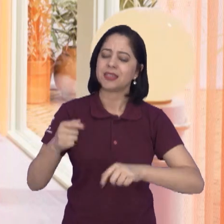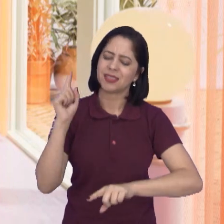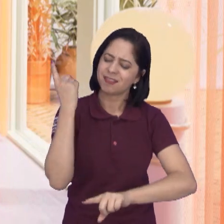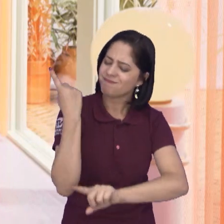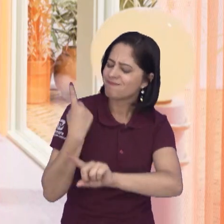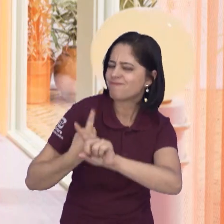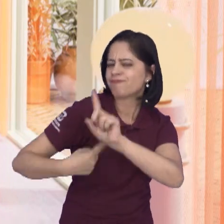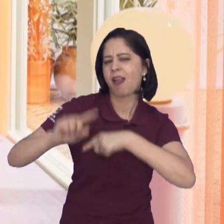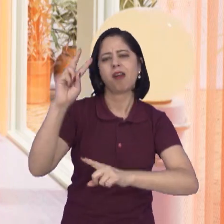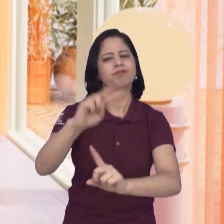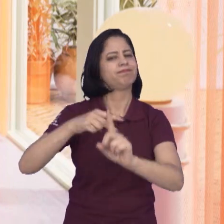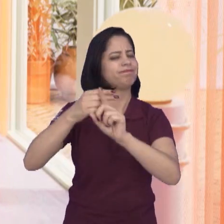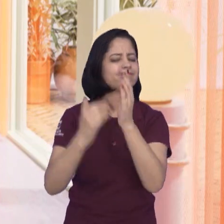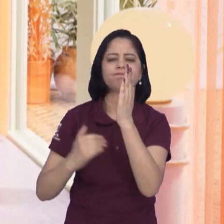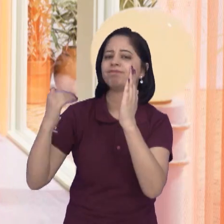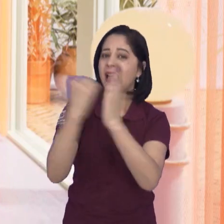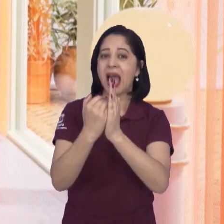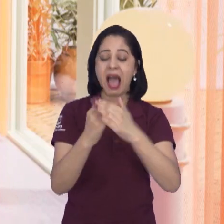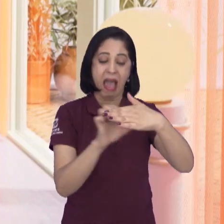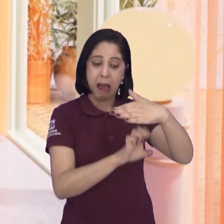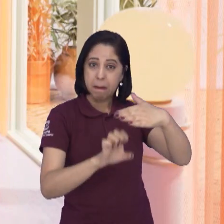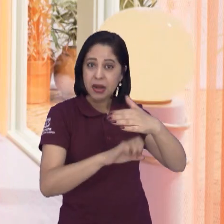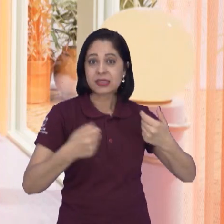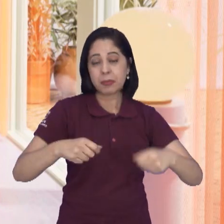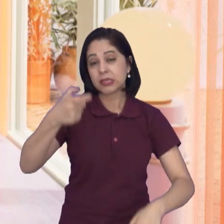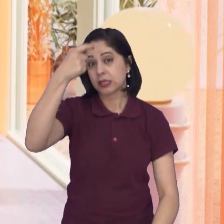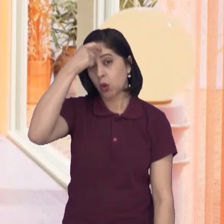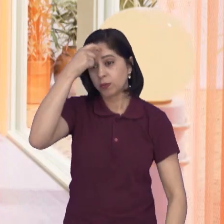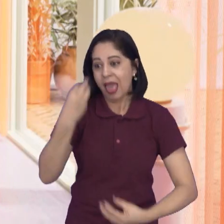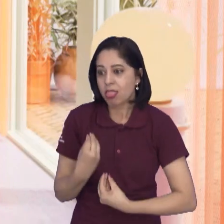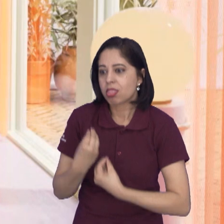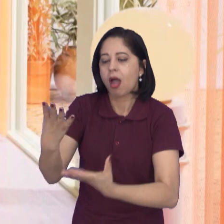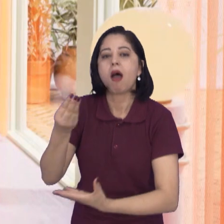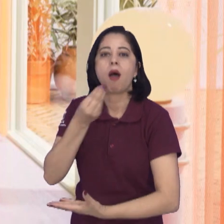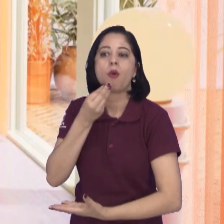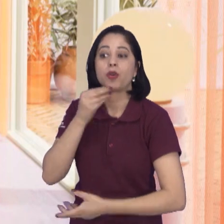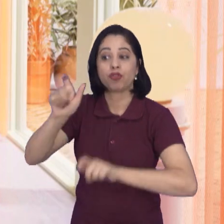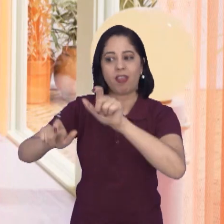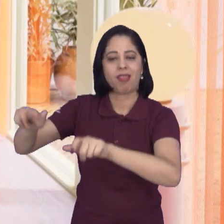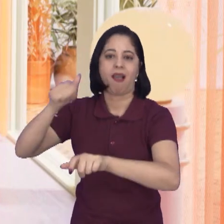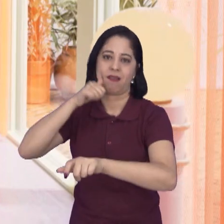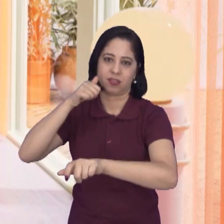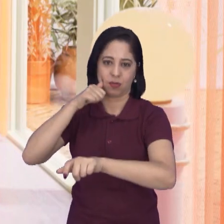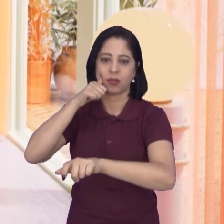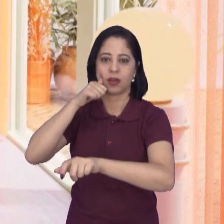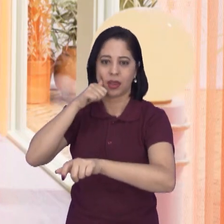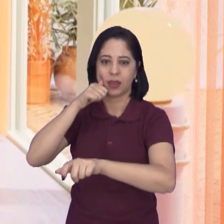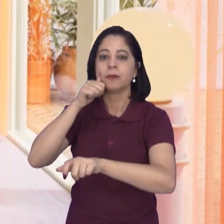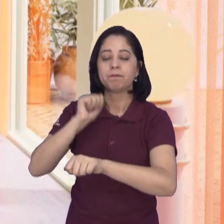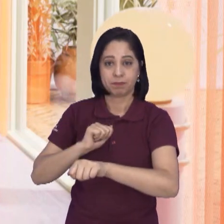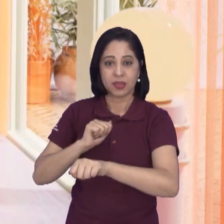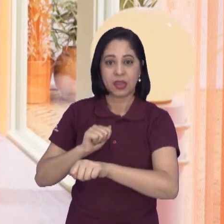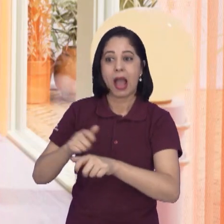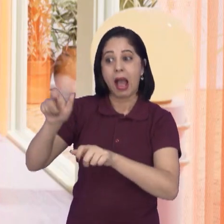evoluir, as empresas precisam realmente se conscientizar e dar, né, oportunidades para essas mulheres. Tantas mulheres aí hoje fazem